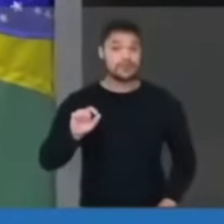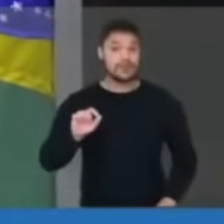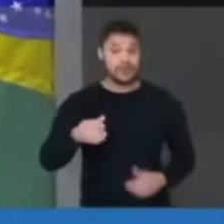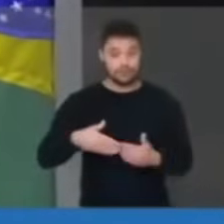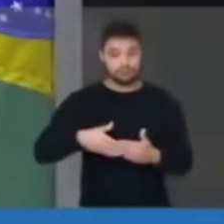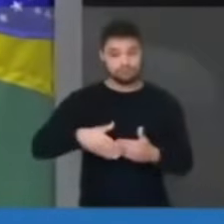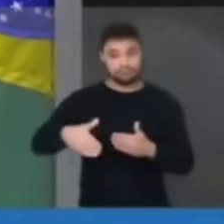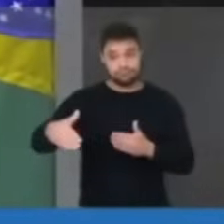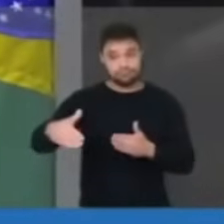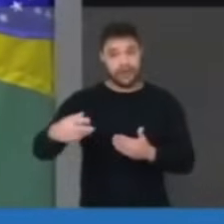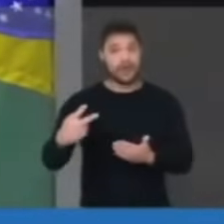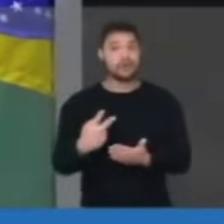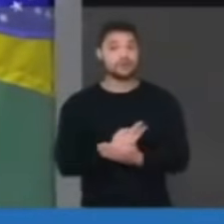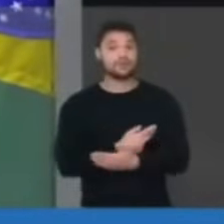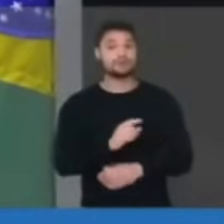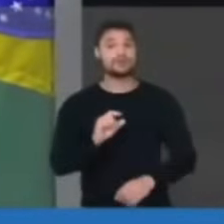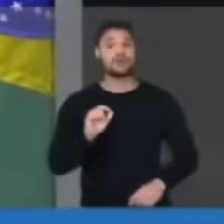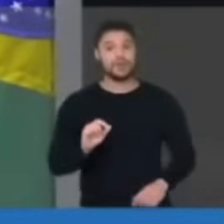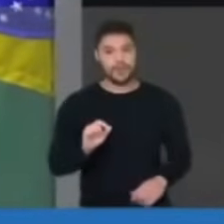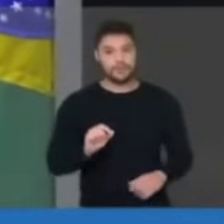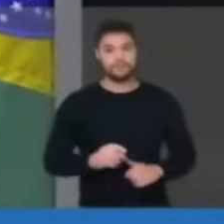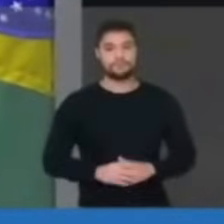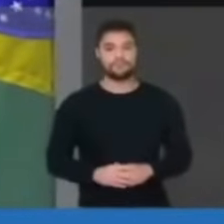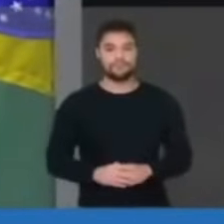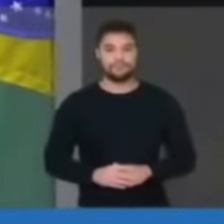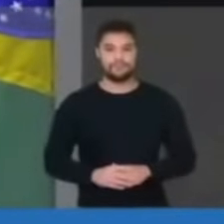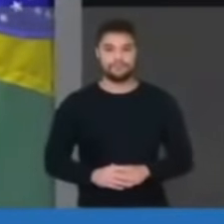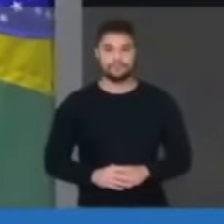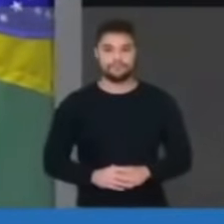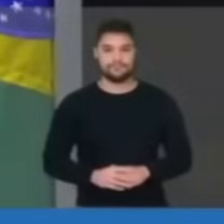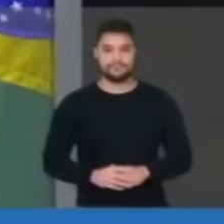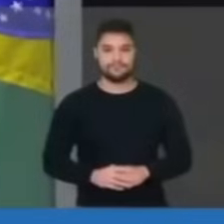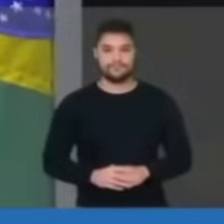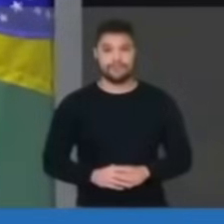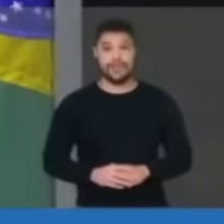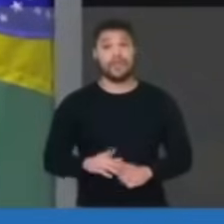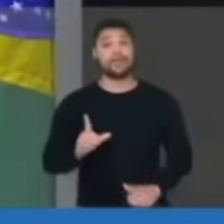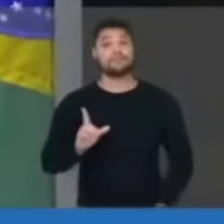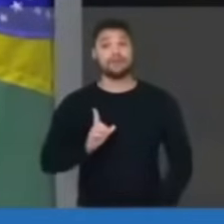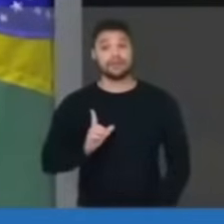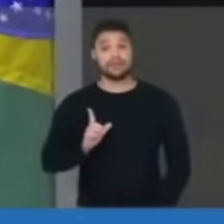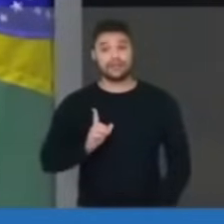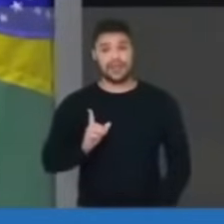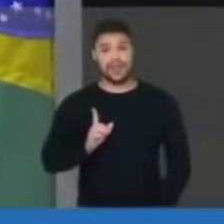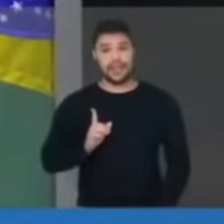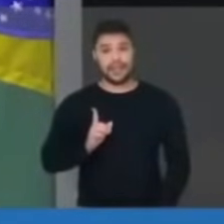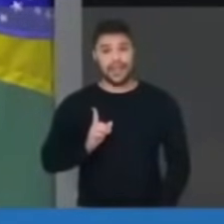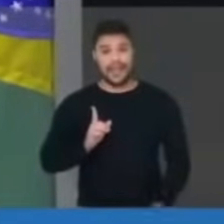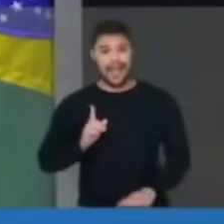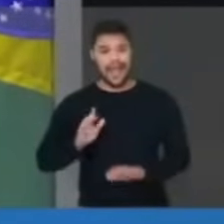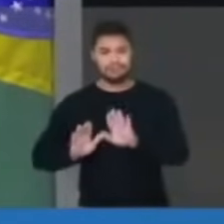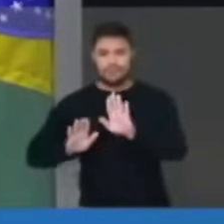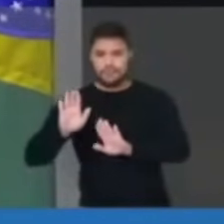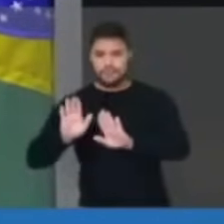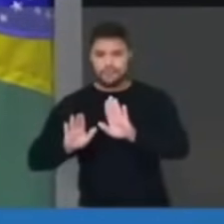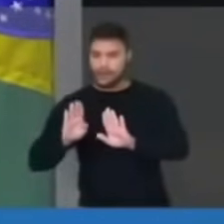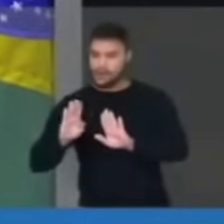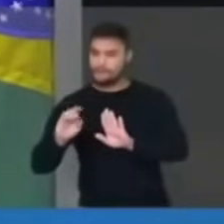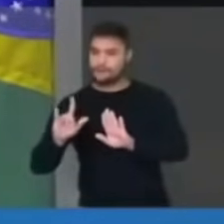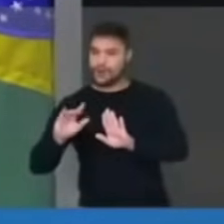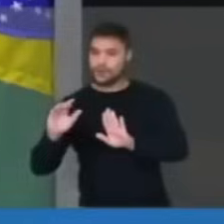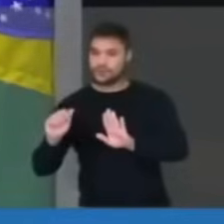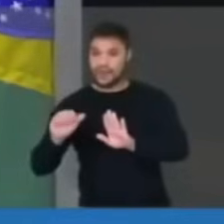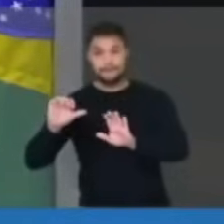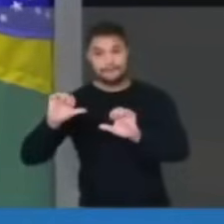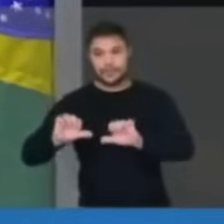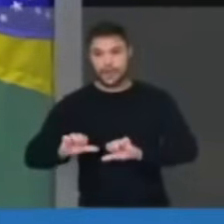acontecer em seguida? A gente vai ter bolsa, a pior do mundo é do Brasil. Ai,